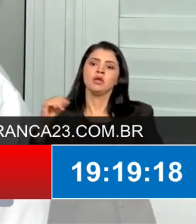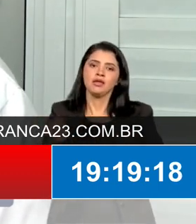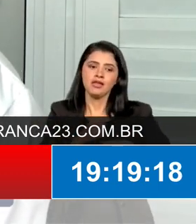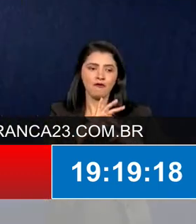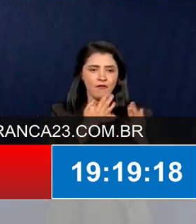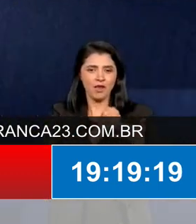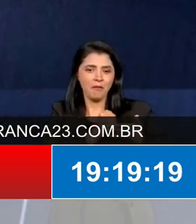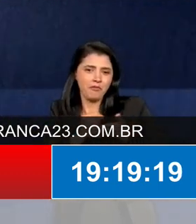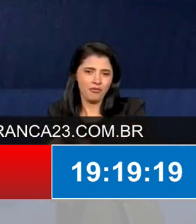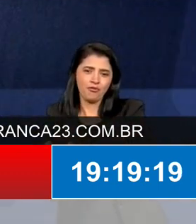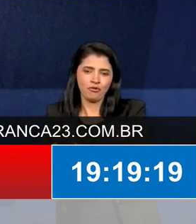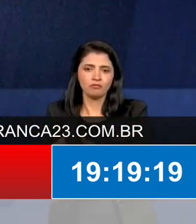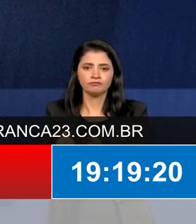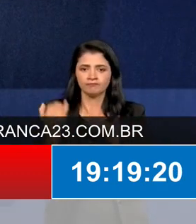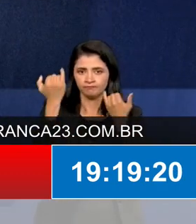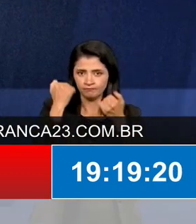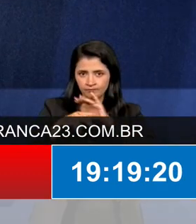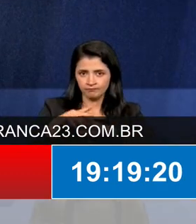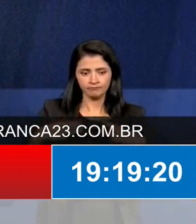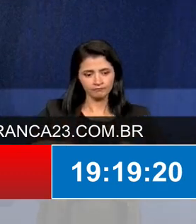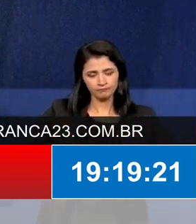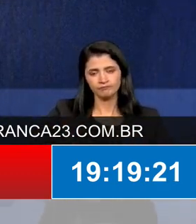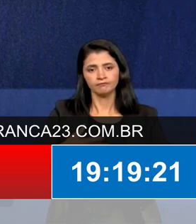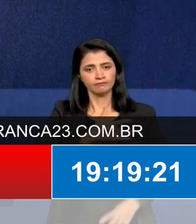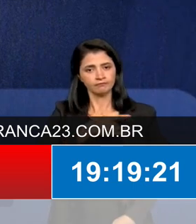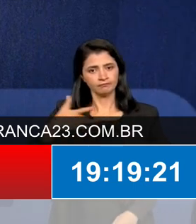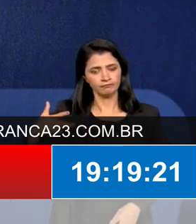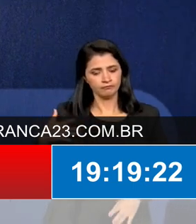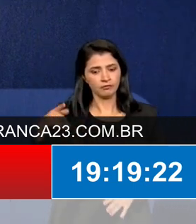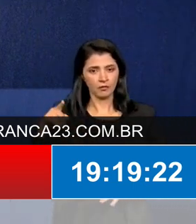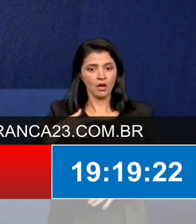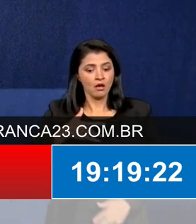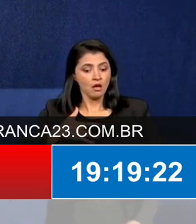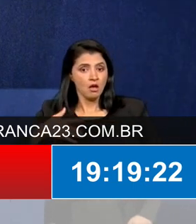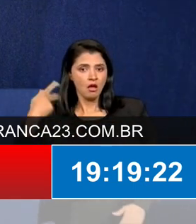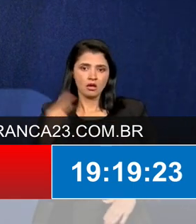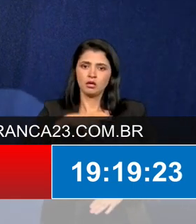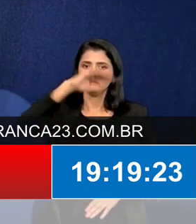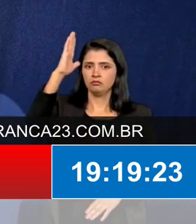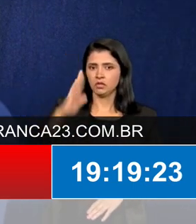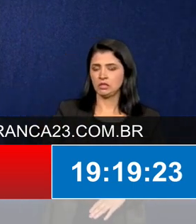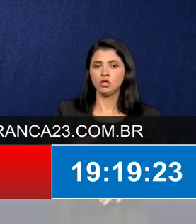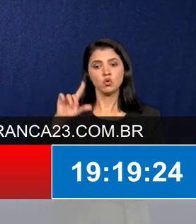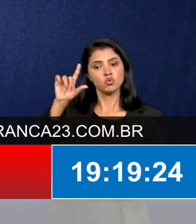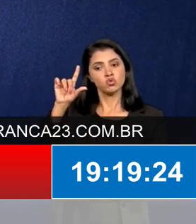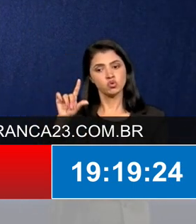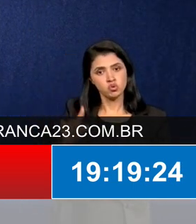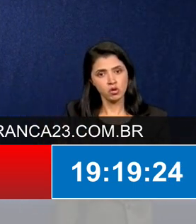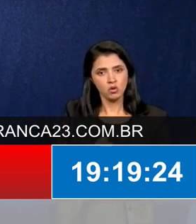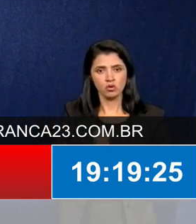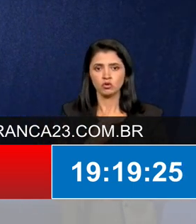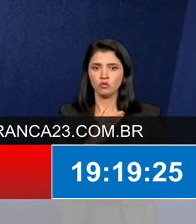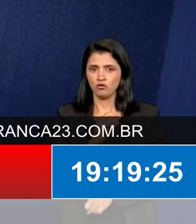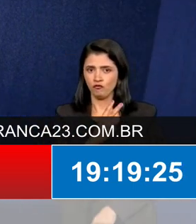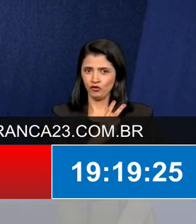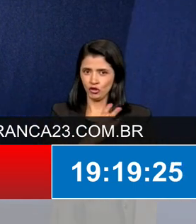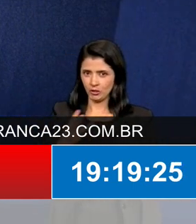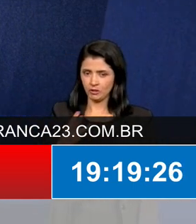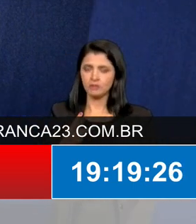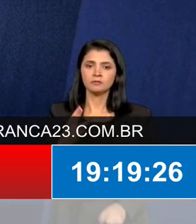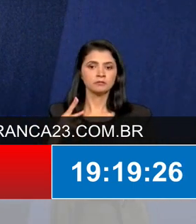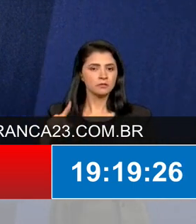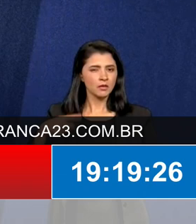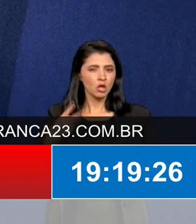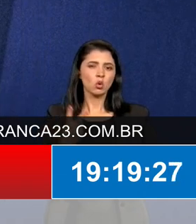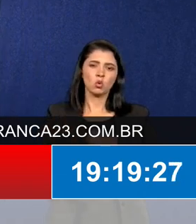da família. Segundo dados do Ministério da Saúde, a incidência da tuberculose no Brasil diminuiu em 2023